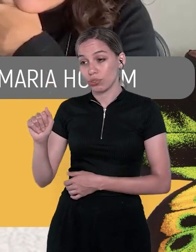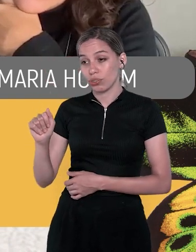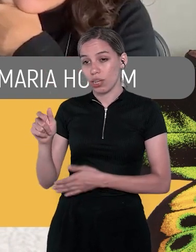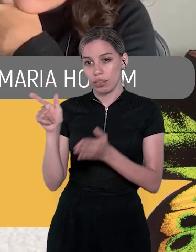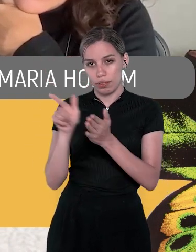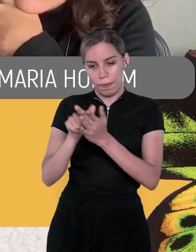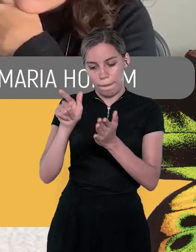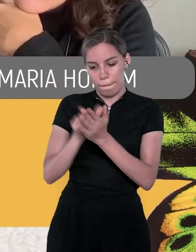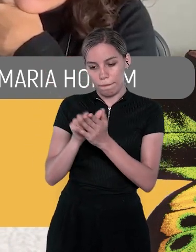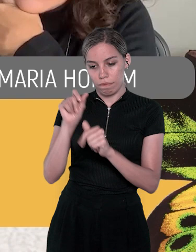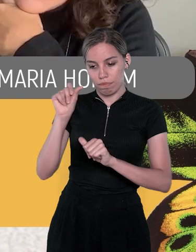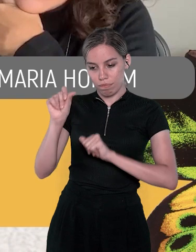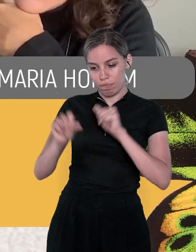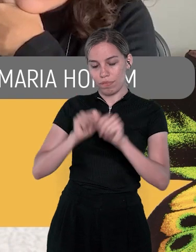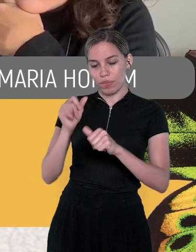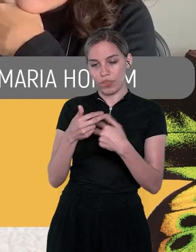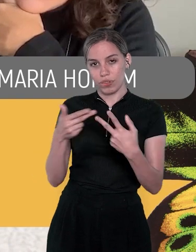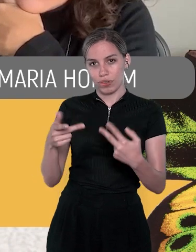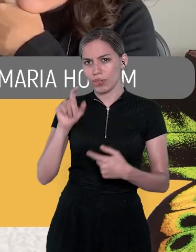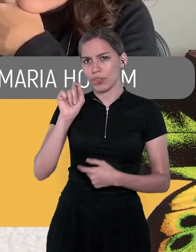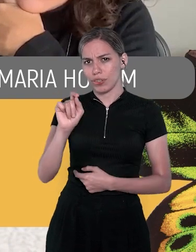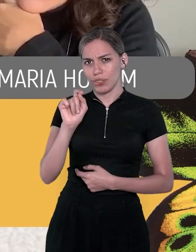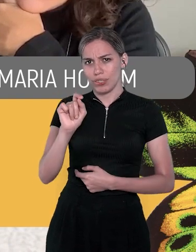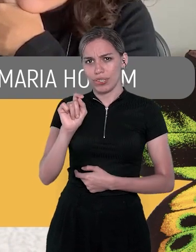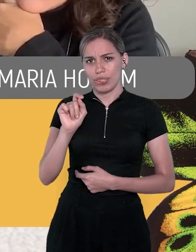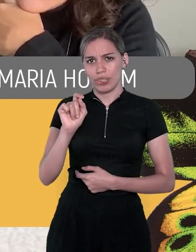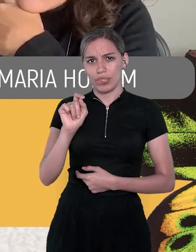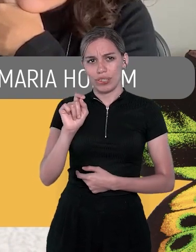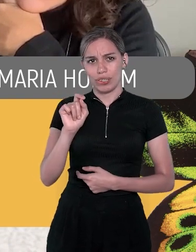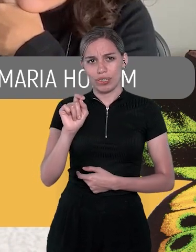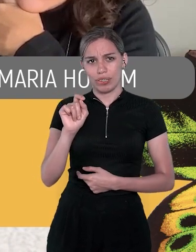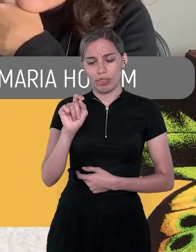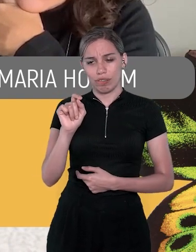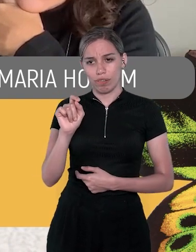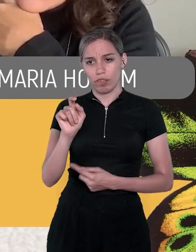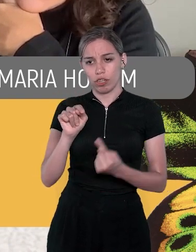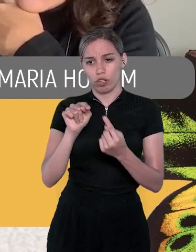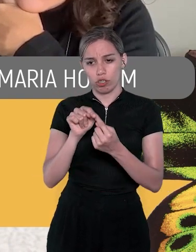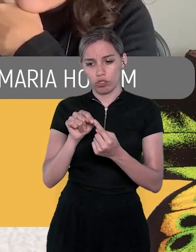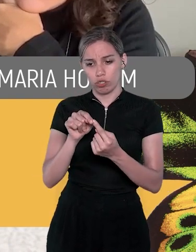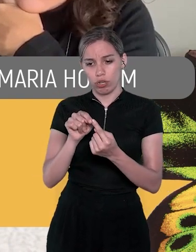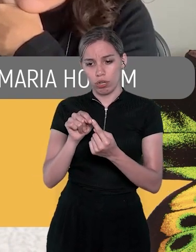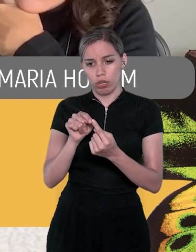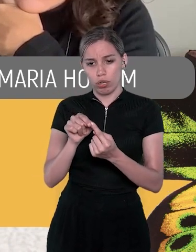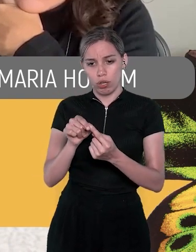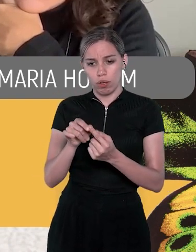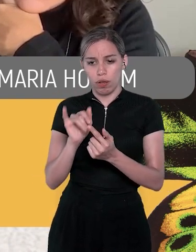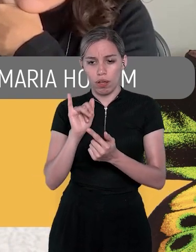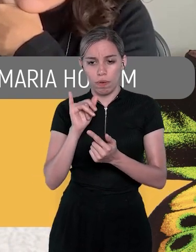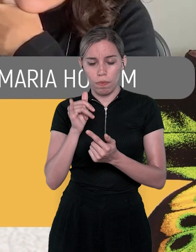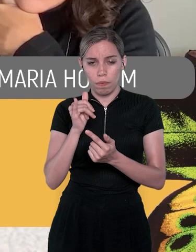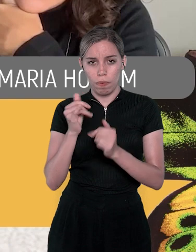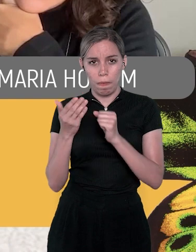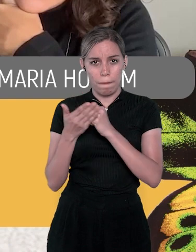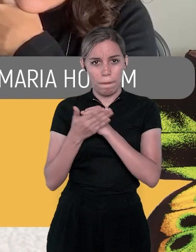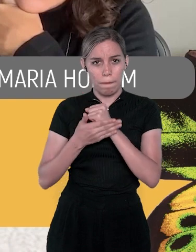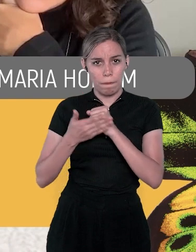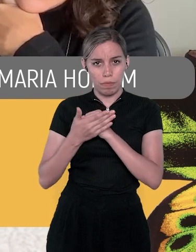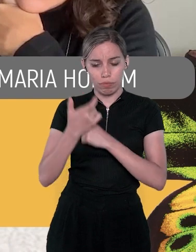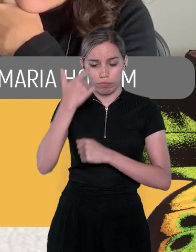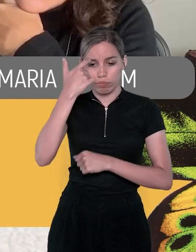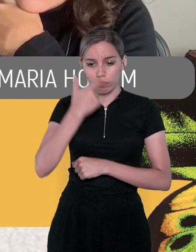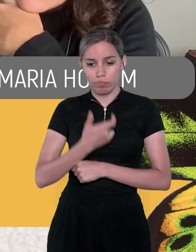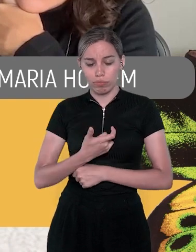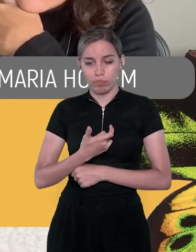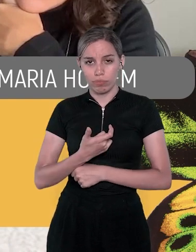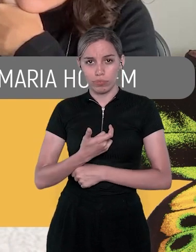política se transformasse numa coisa assim, uma breve nota bibliográfica, sem nenhuma discussão